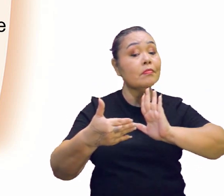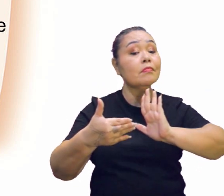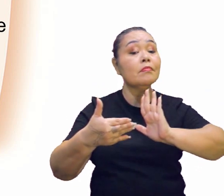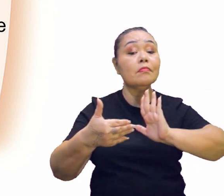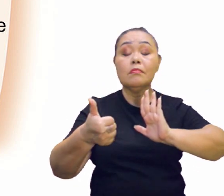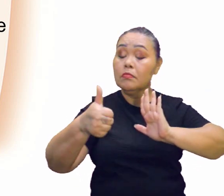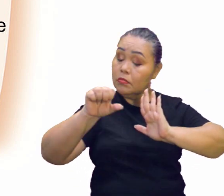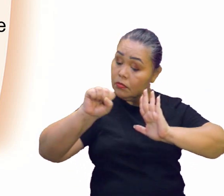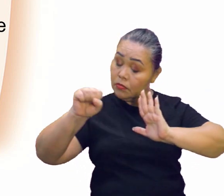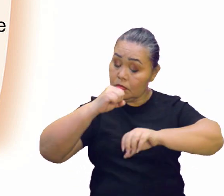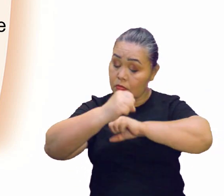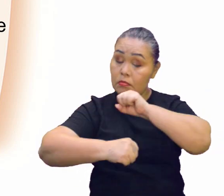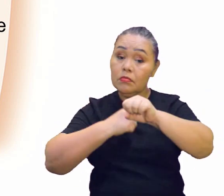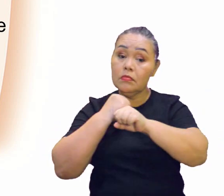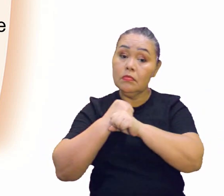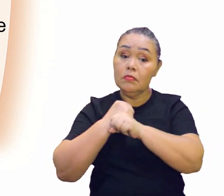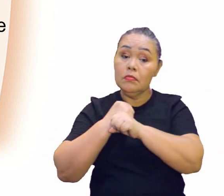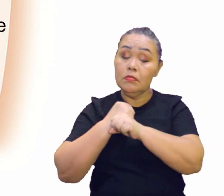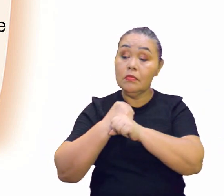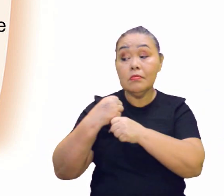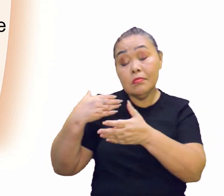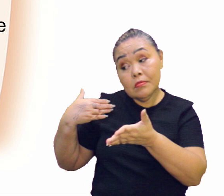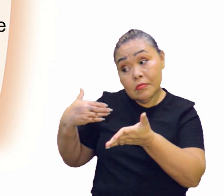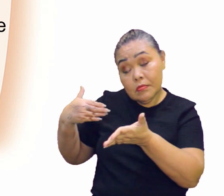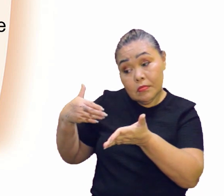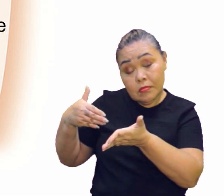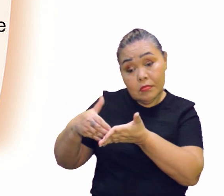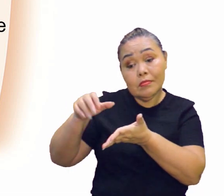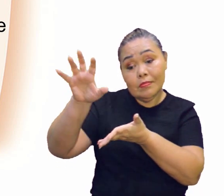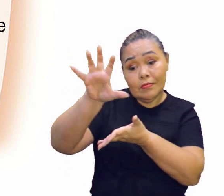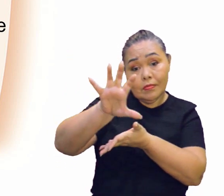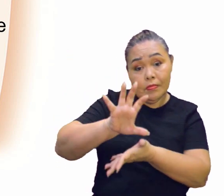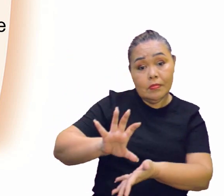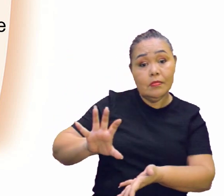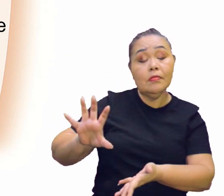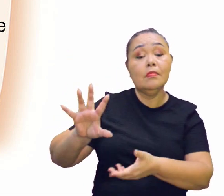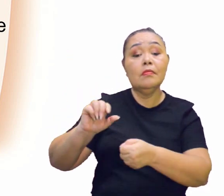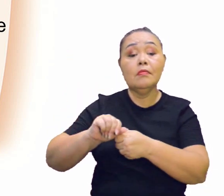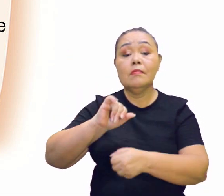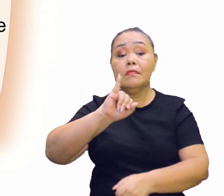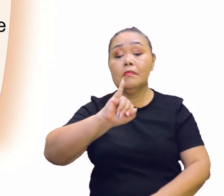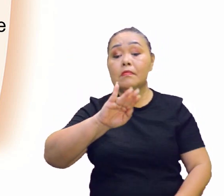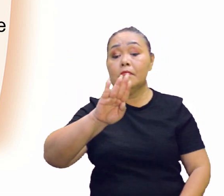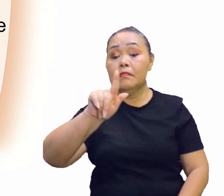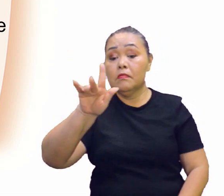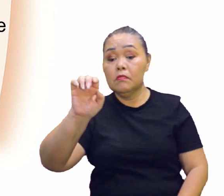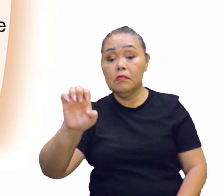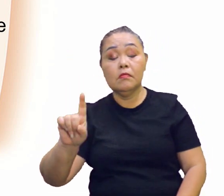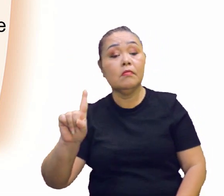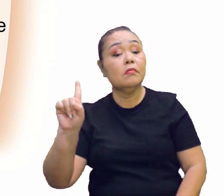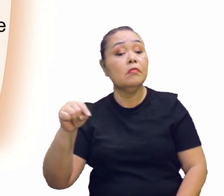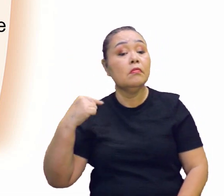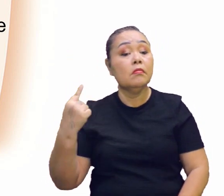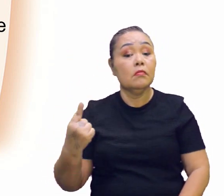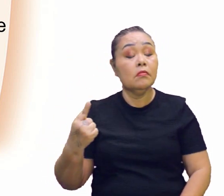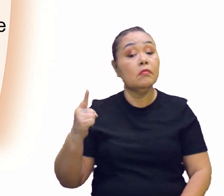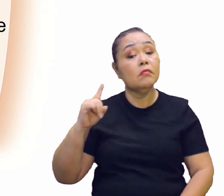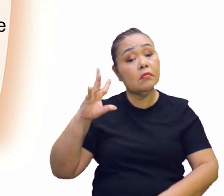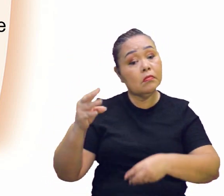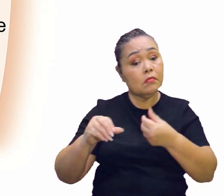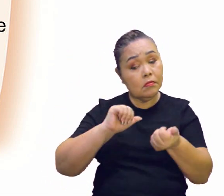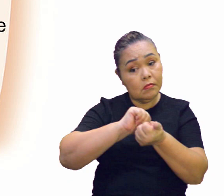aqui, 88, é a última regionalização do IBGE, ok? Já